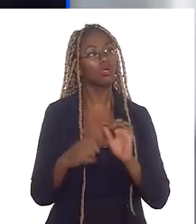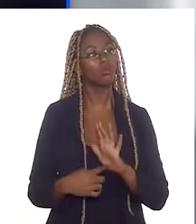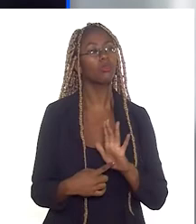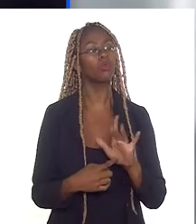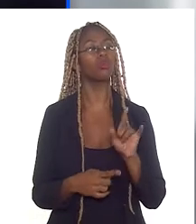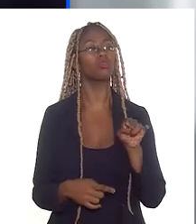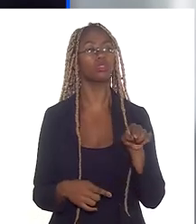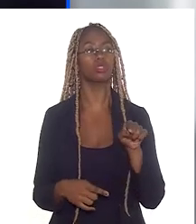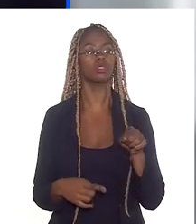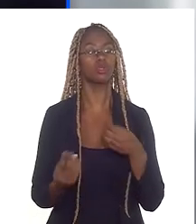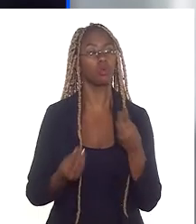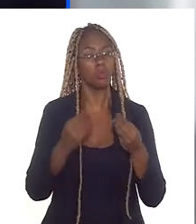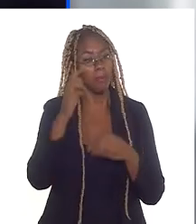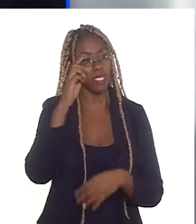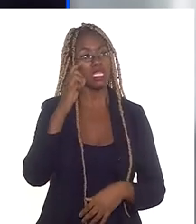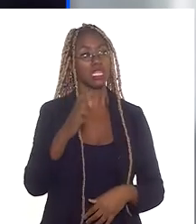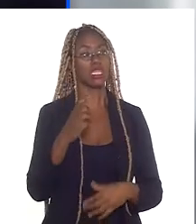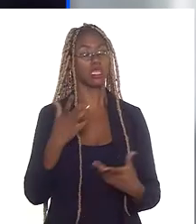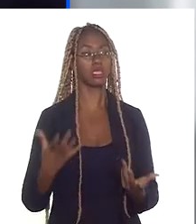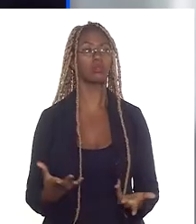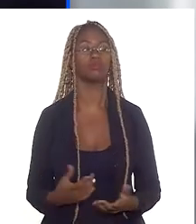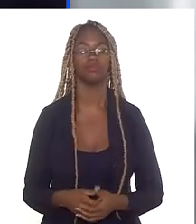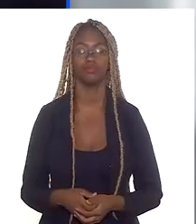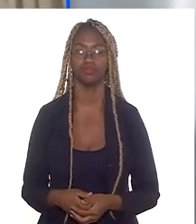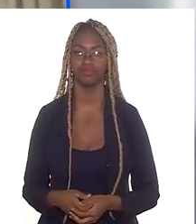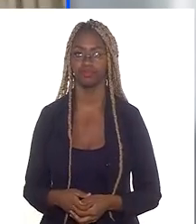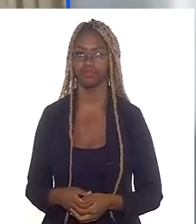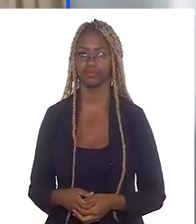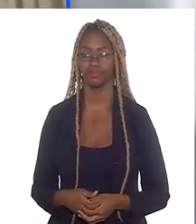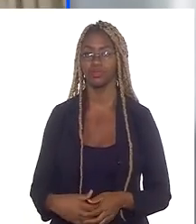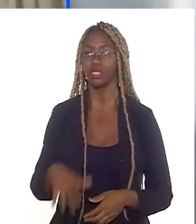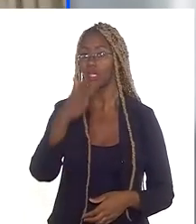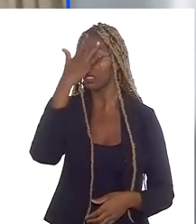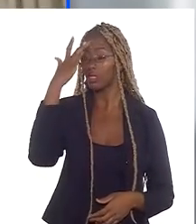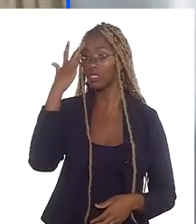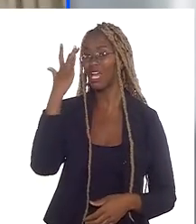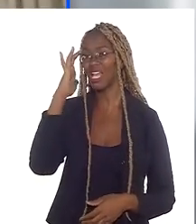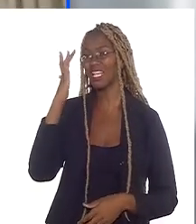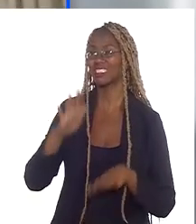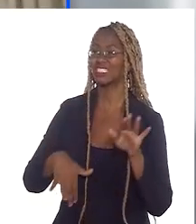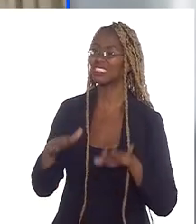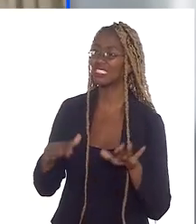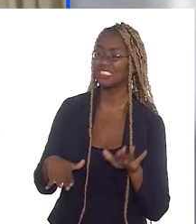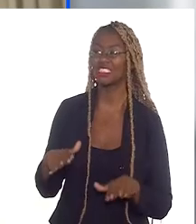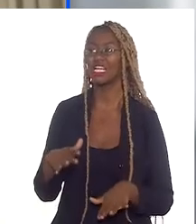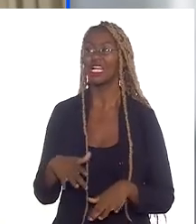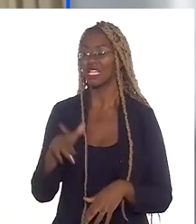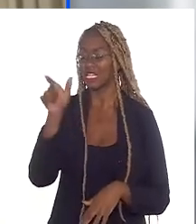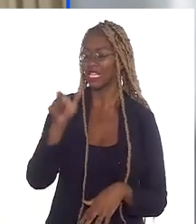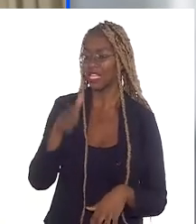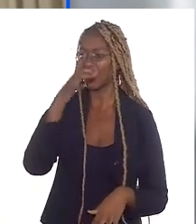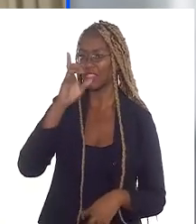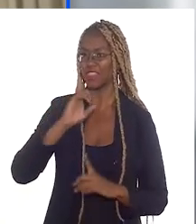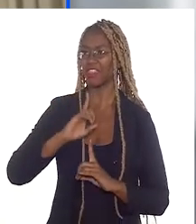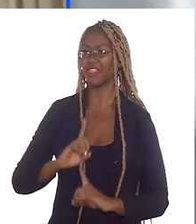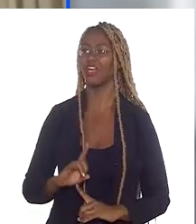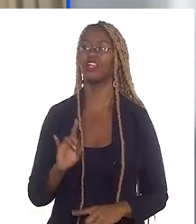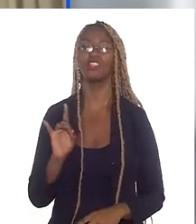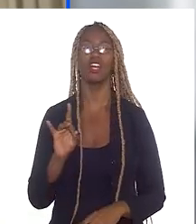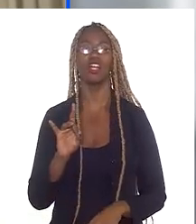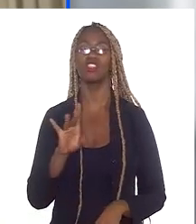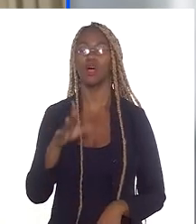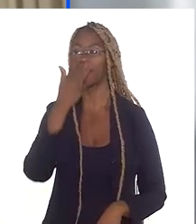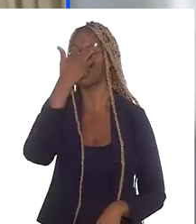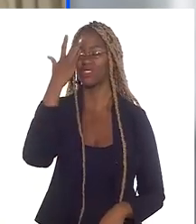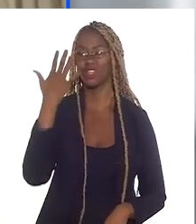assim que a gente deve prestar atenção sim as pessoas acham que ligament que depressão é só aquela pessoa que fica